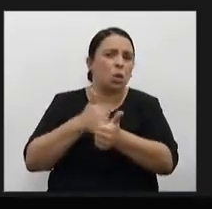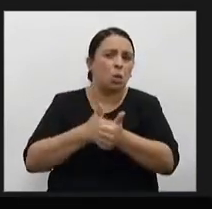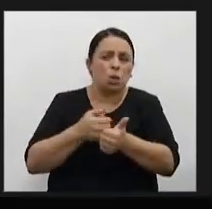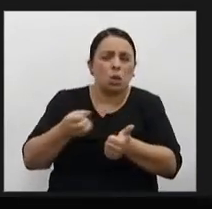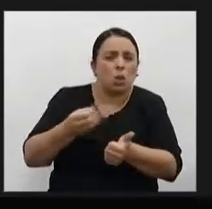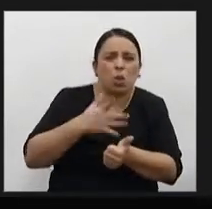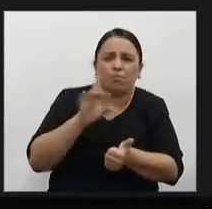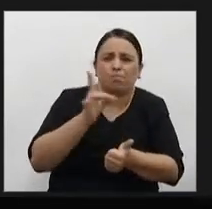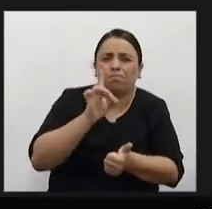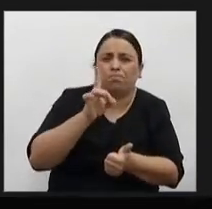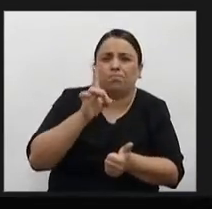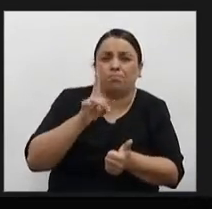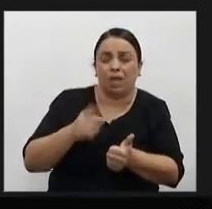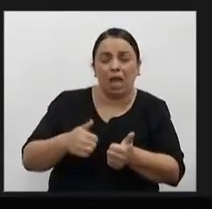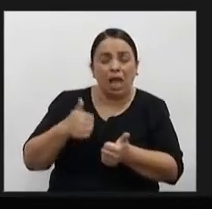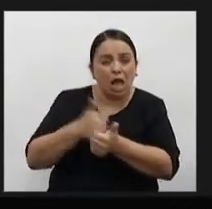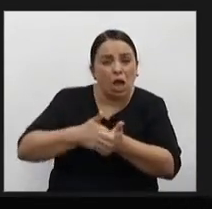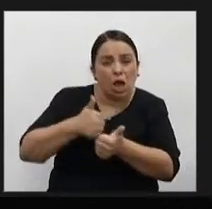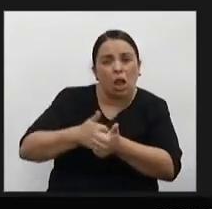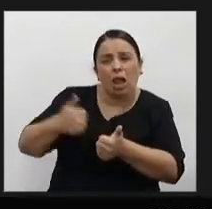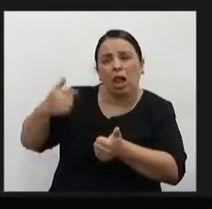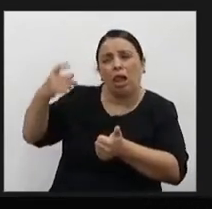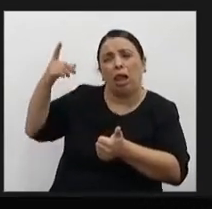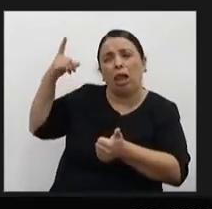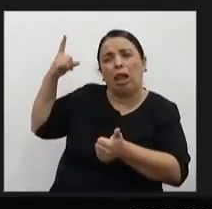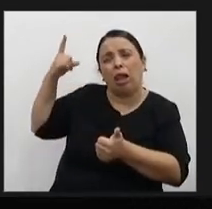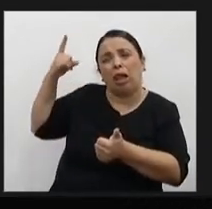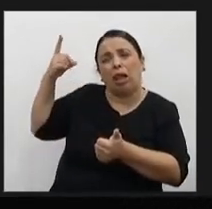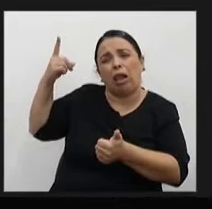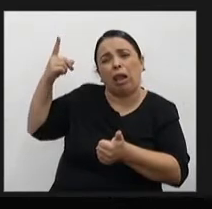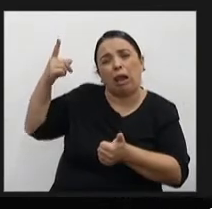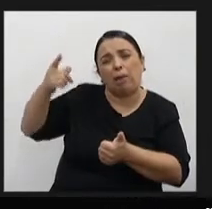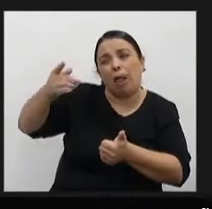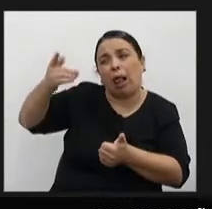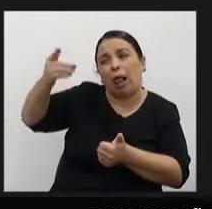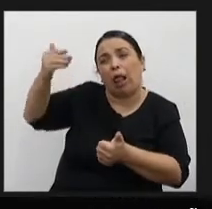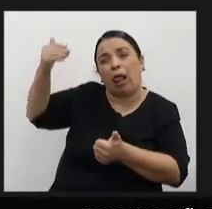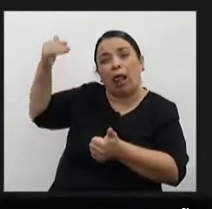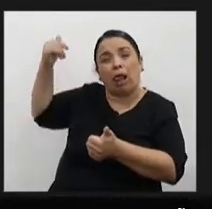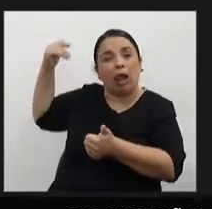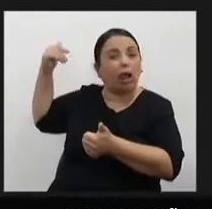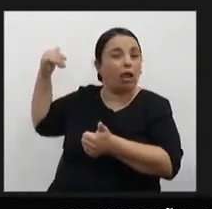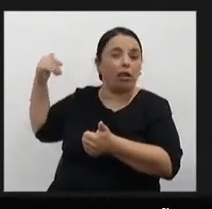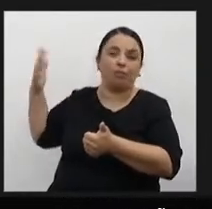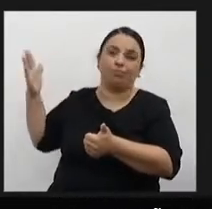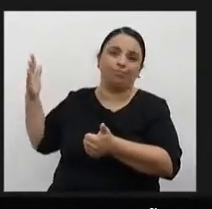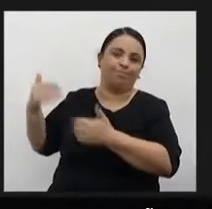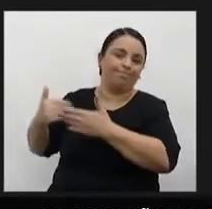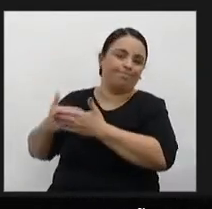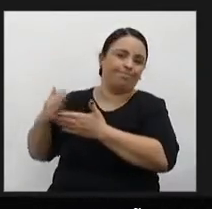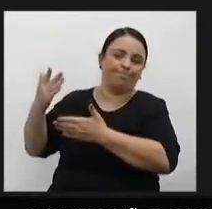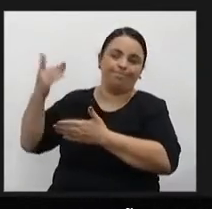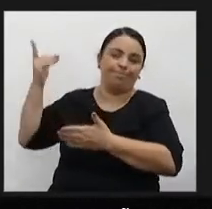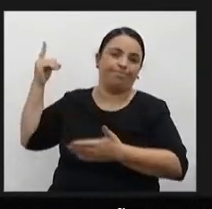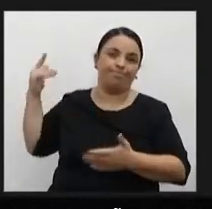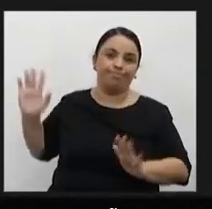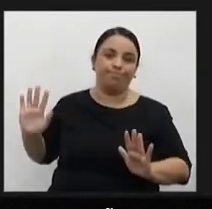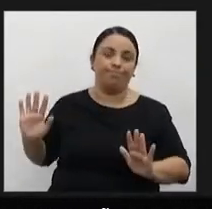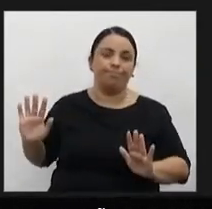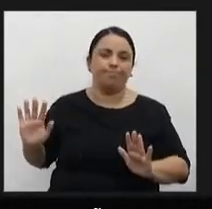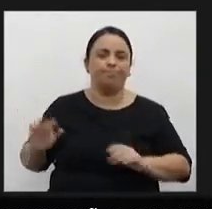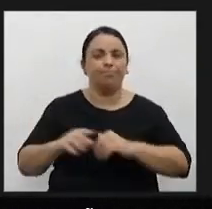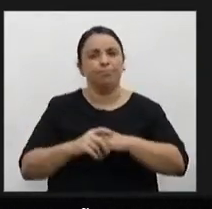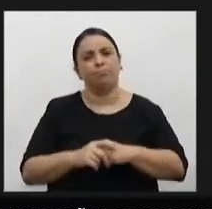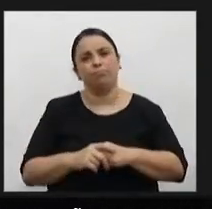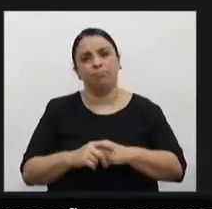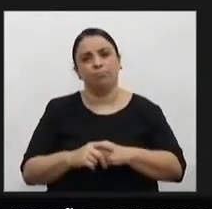conquistamos muita coisa. E quando eu pensei, agora tranquilo, não vai ter nada.